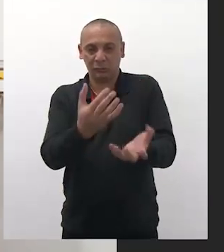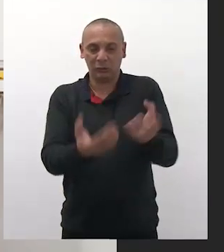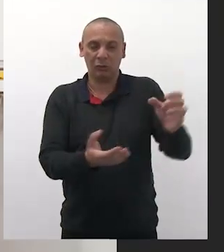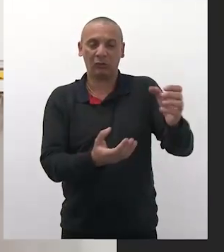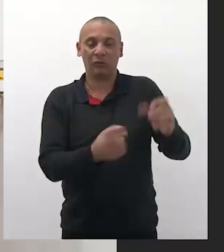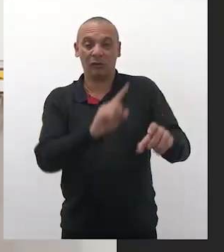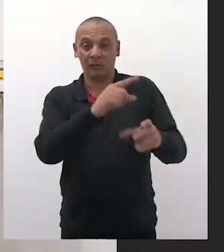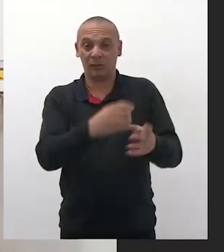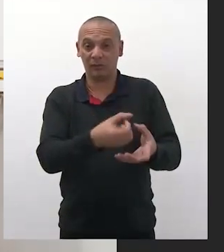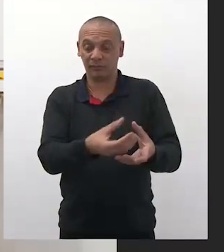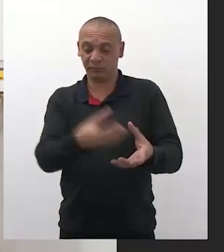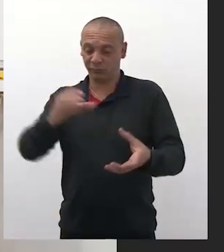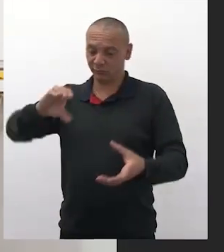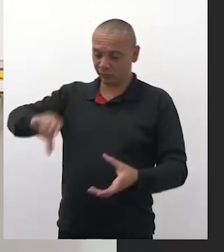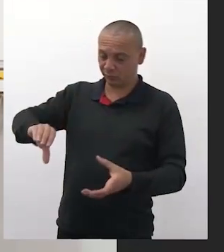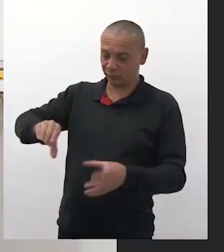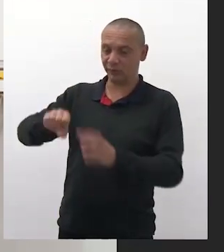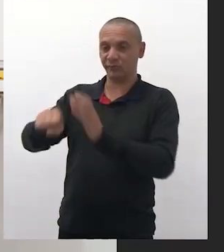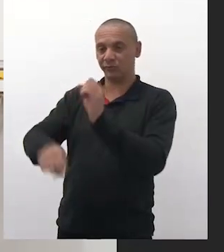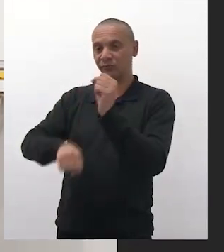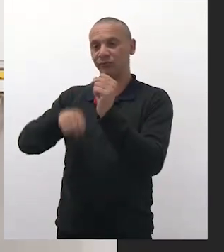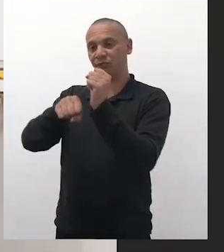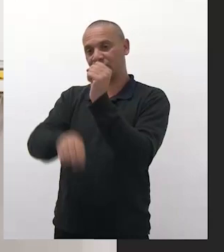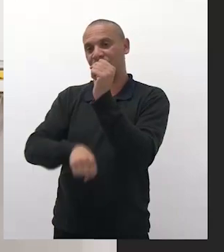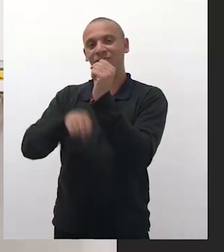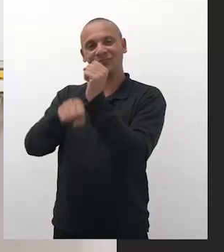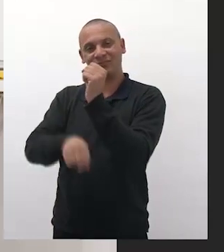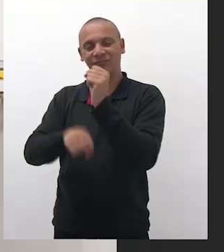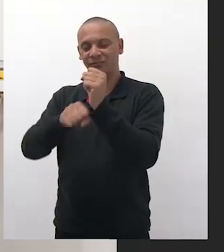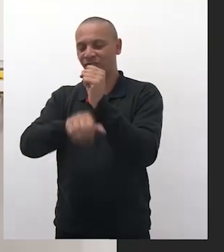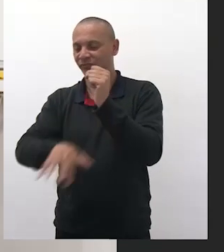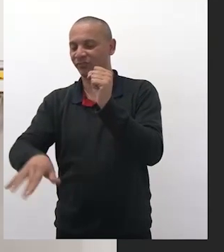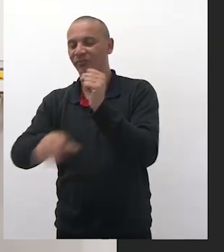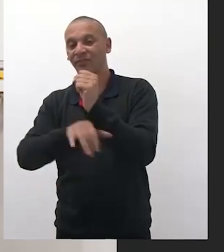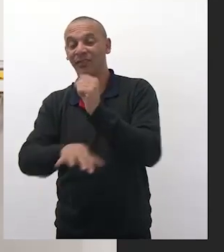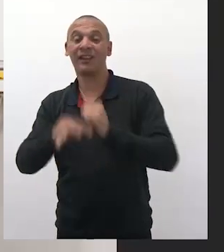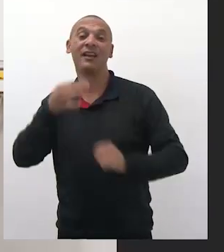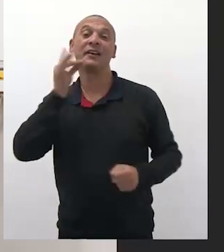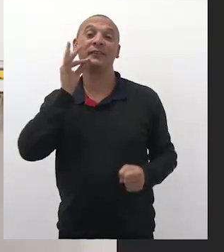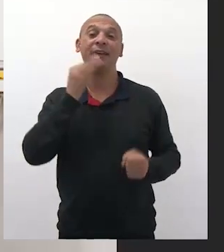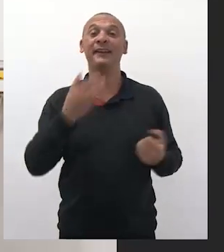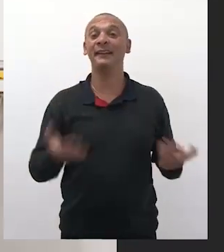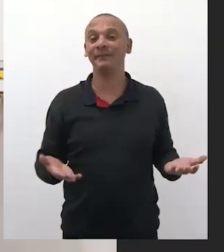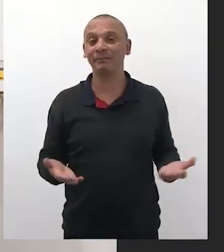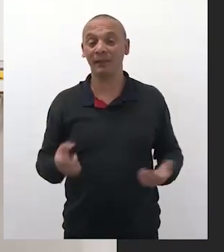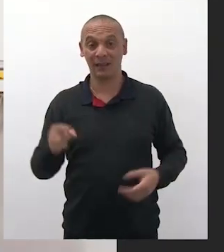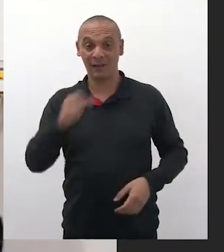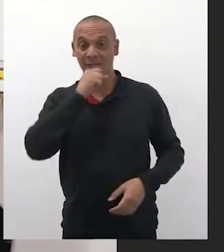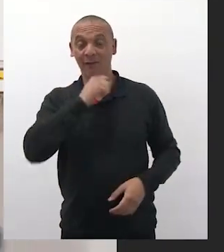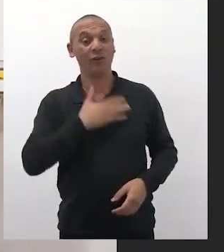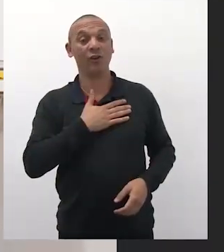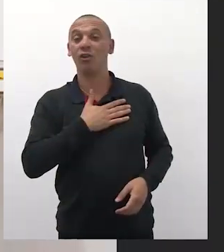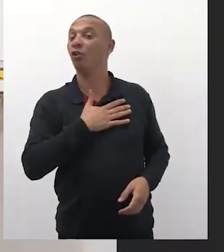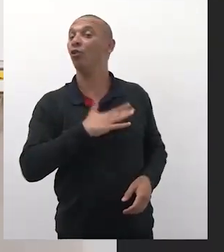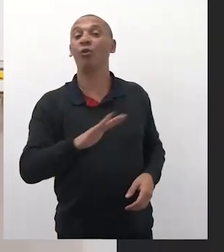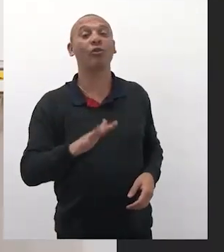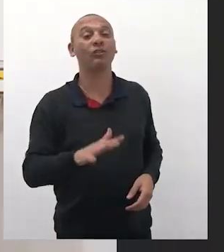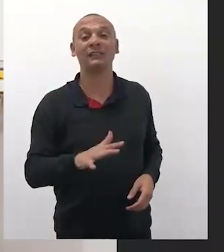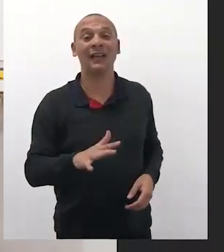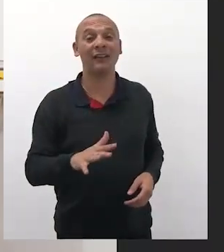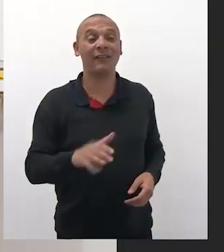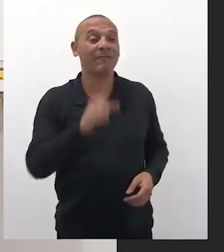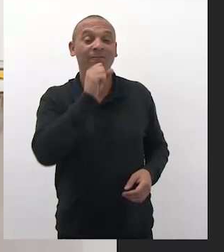e toda vez que ele ia fazer o café, ele moía. Ele não gostava que moesse o café antes